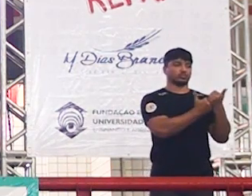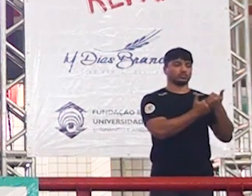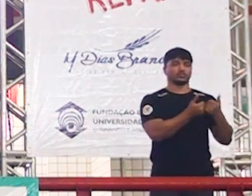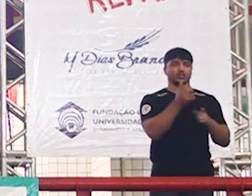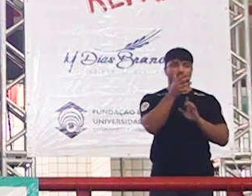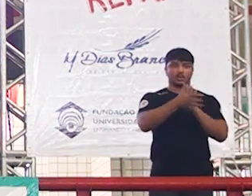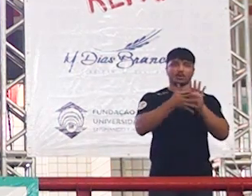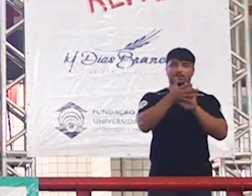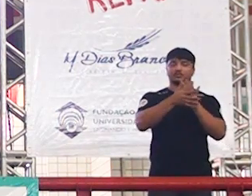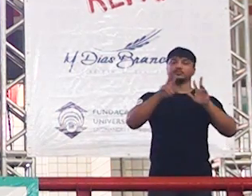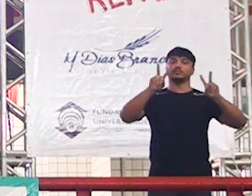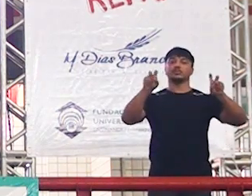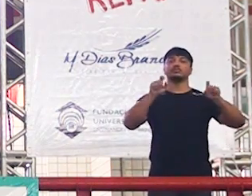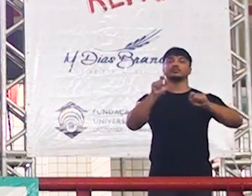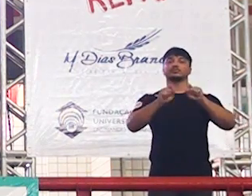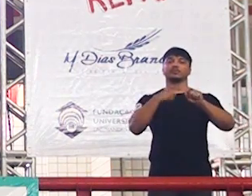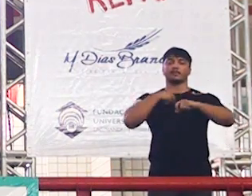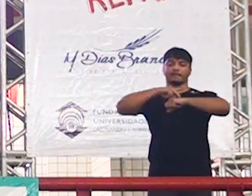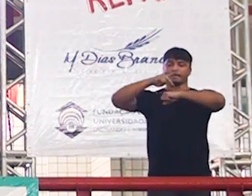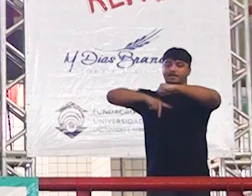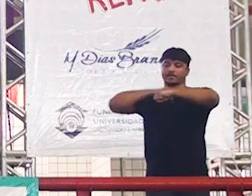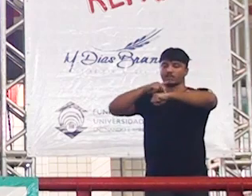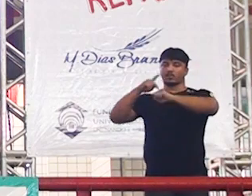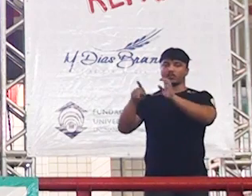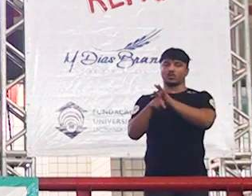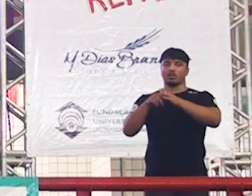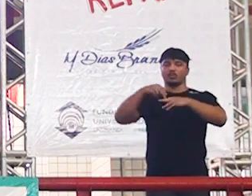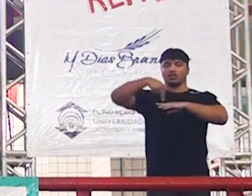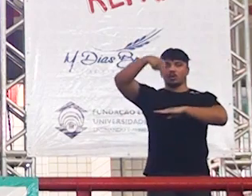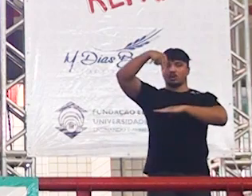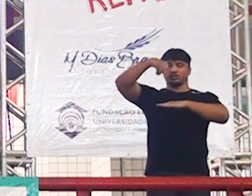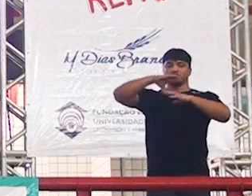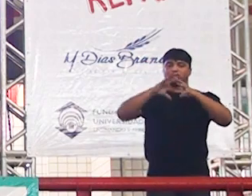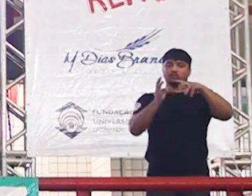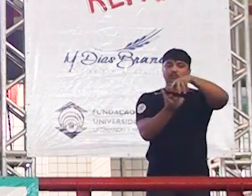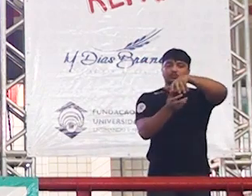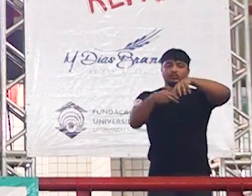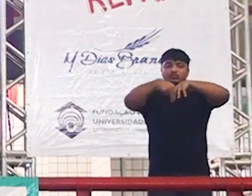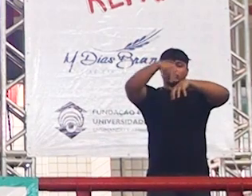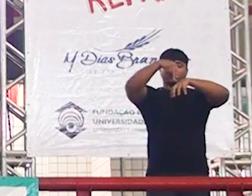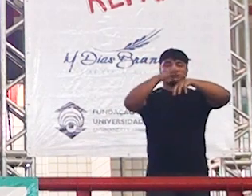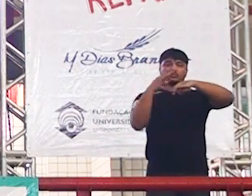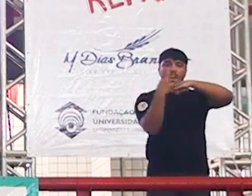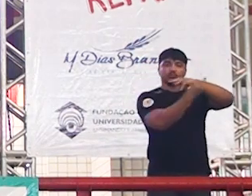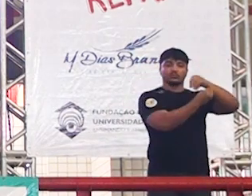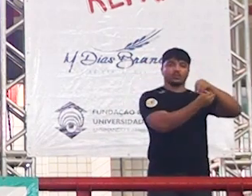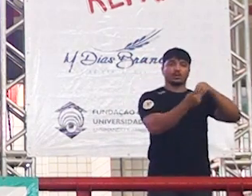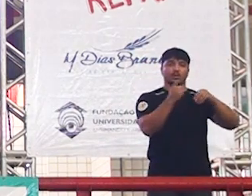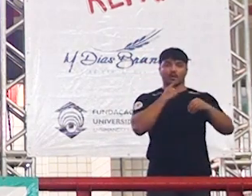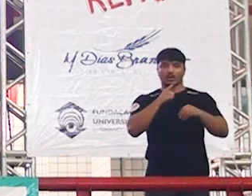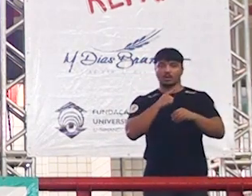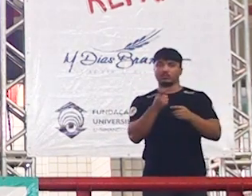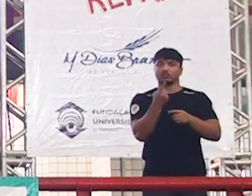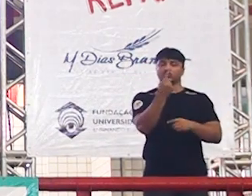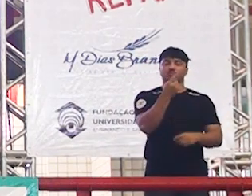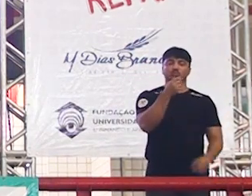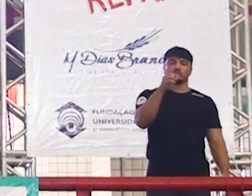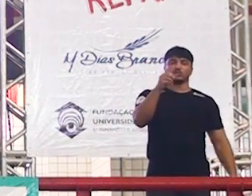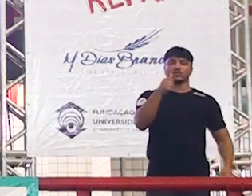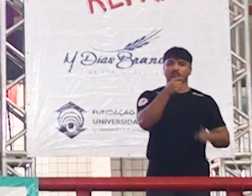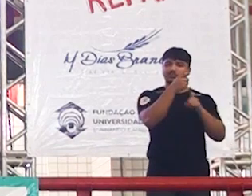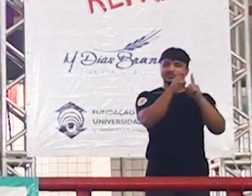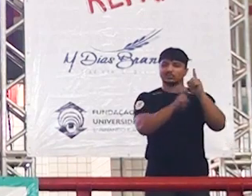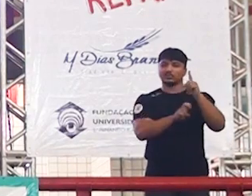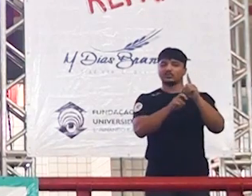inspirar, fala dos países do hemisfério norte. Embora os países do hemisfério norte possuam apenas 1/5 da população